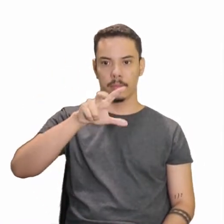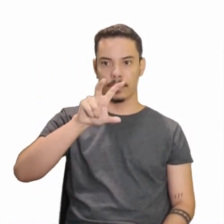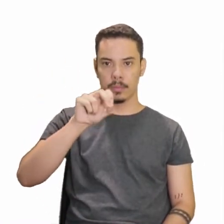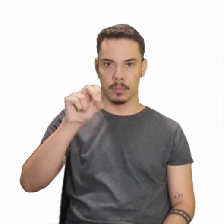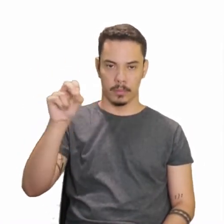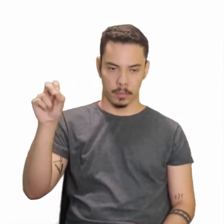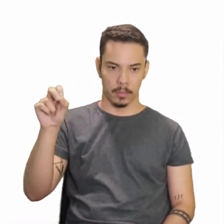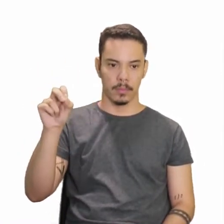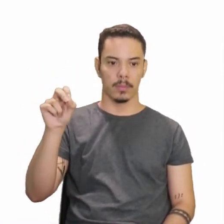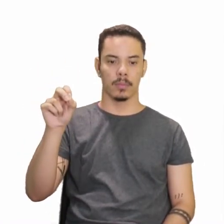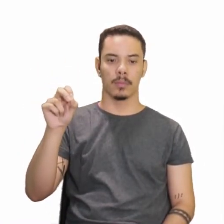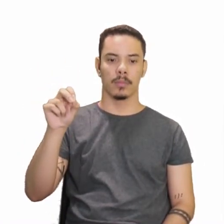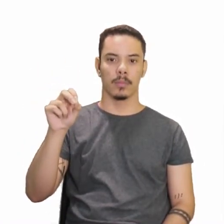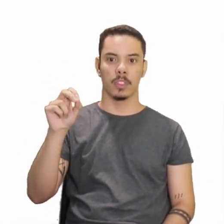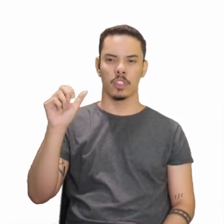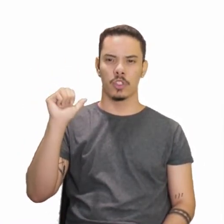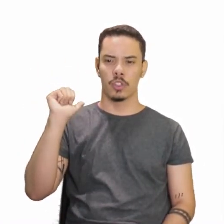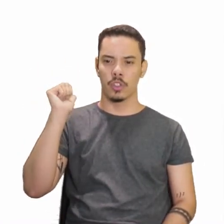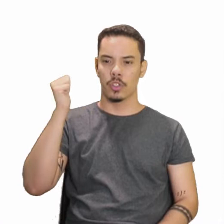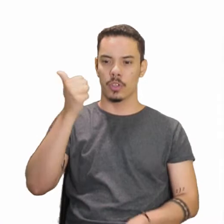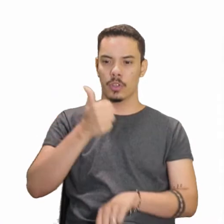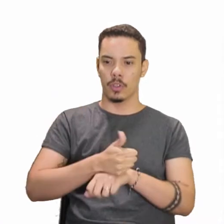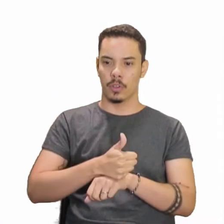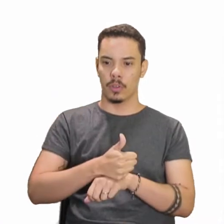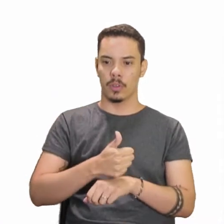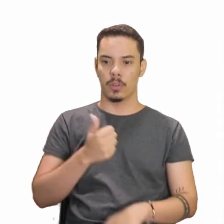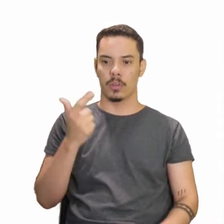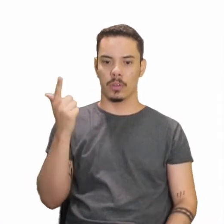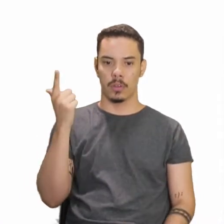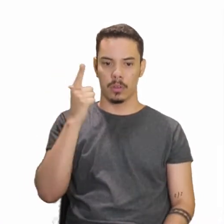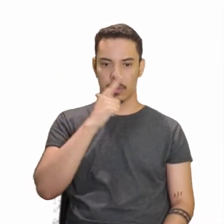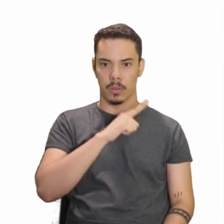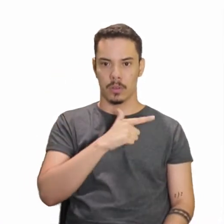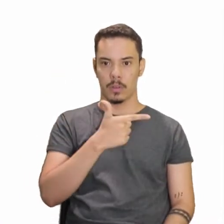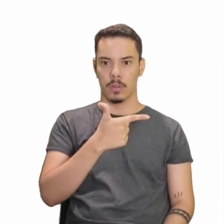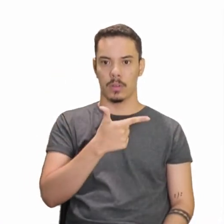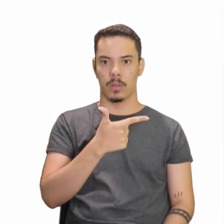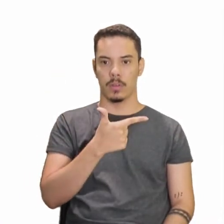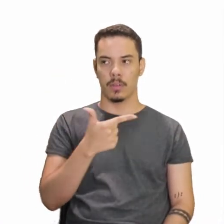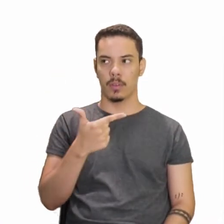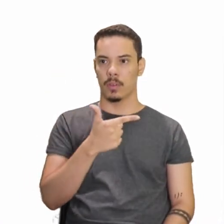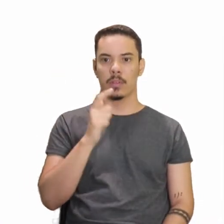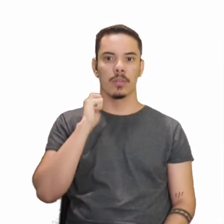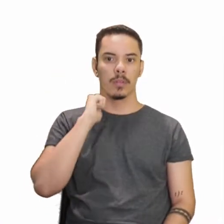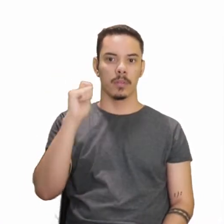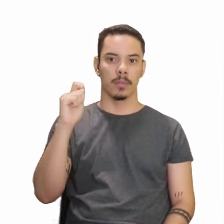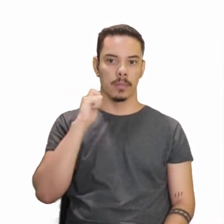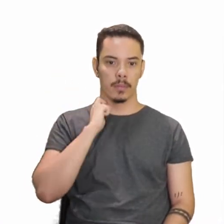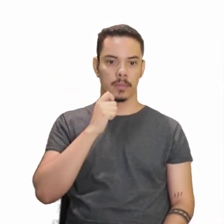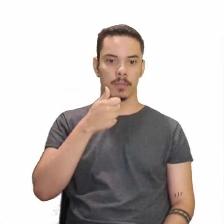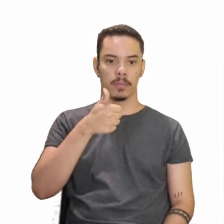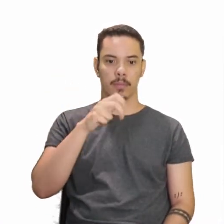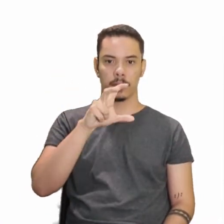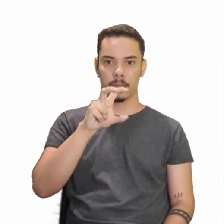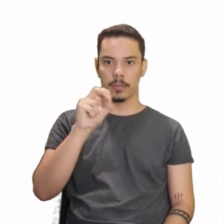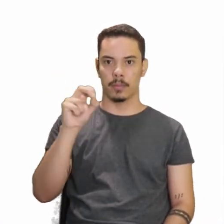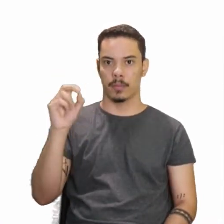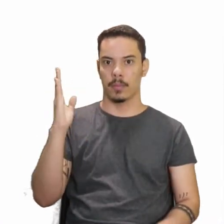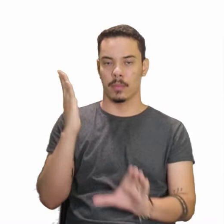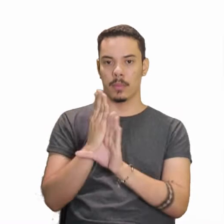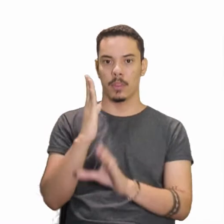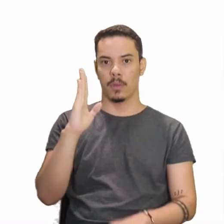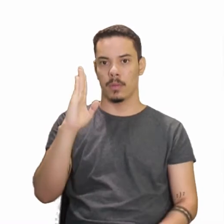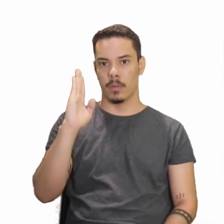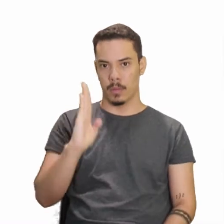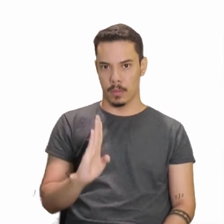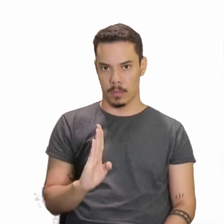quando aquela nau chegou, ok? E disseram que 22 de abril de 1500 foi descoberto o Brasil, né?